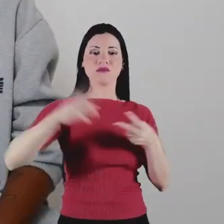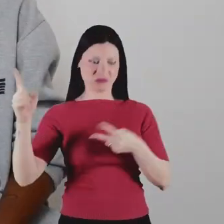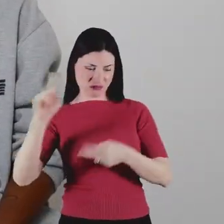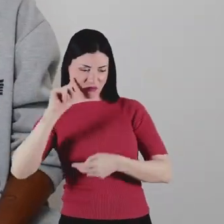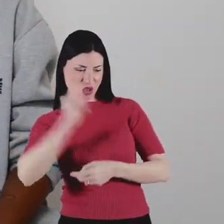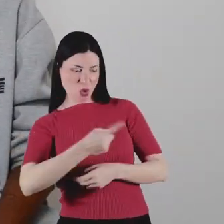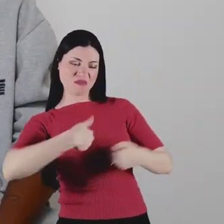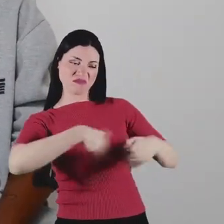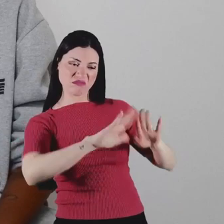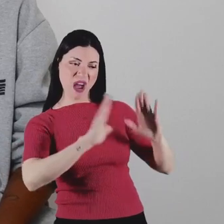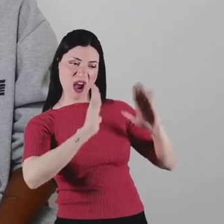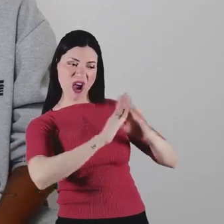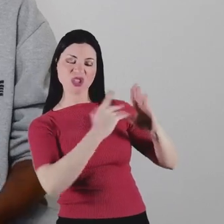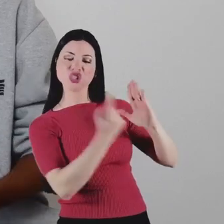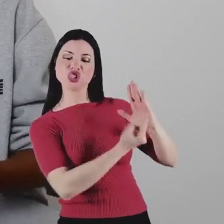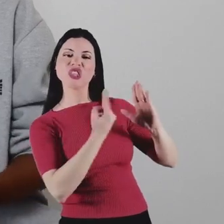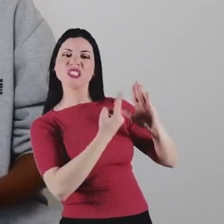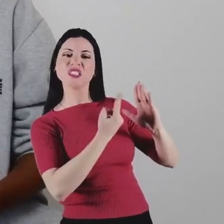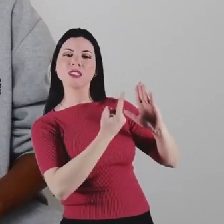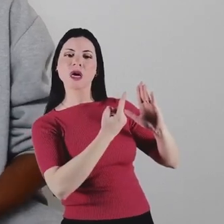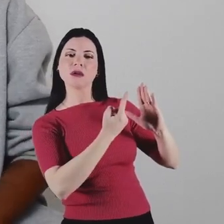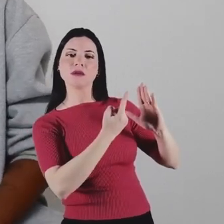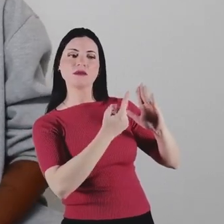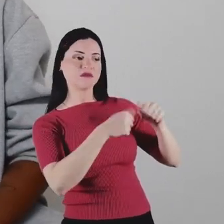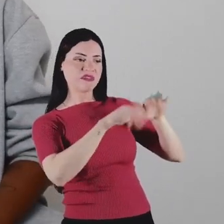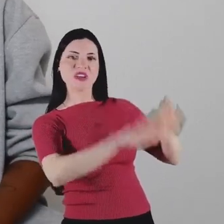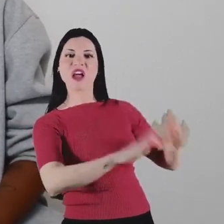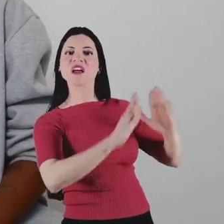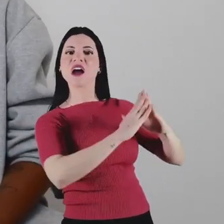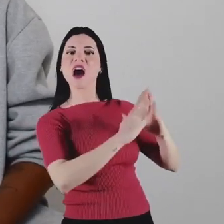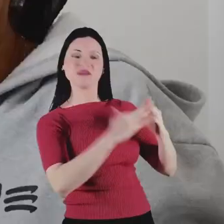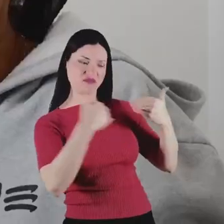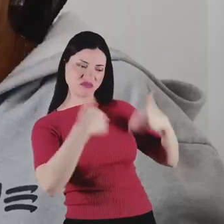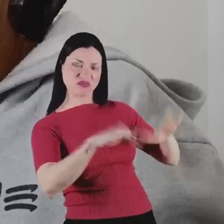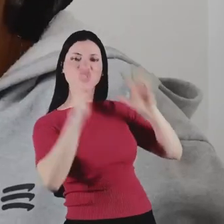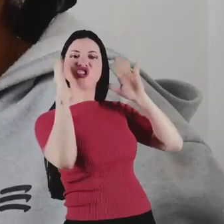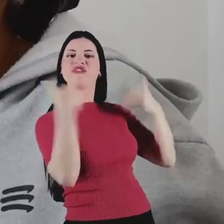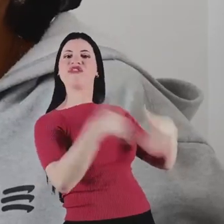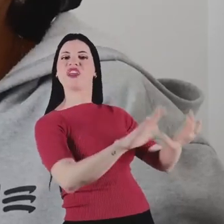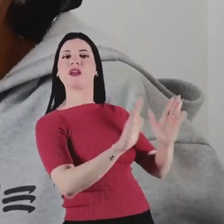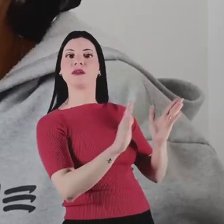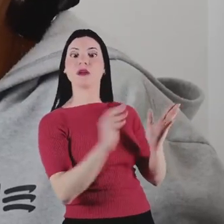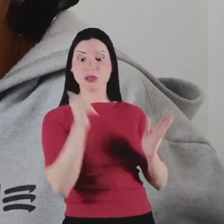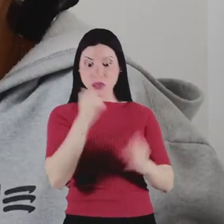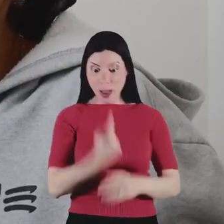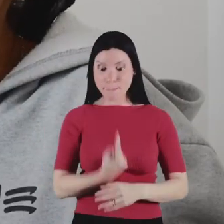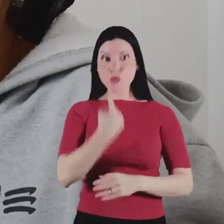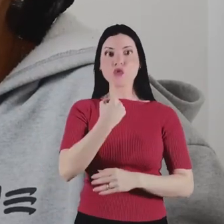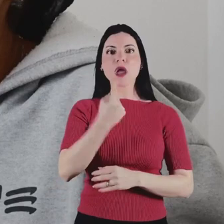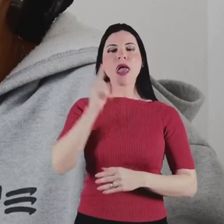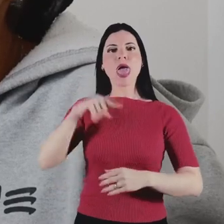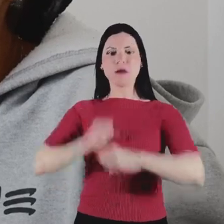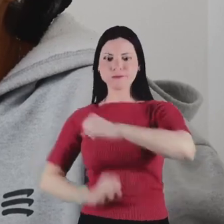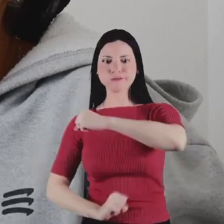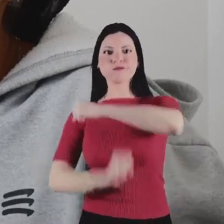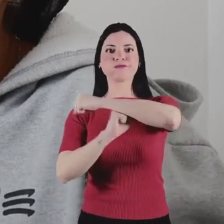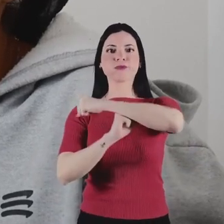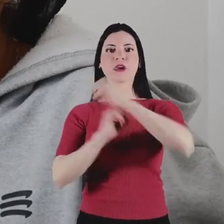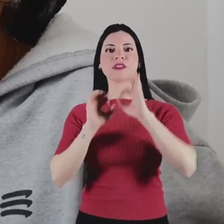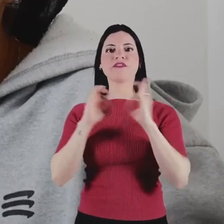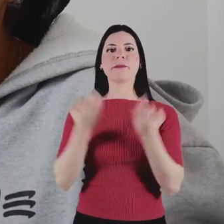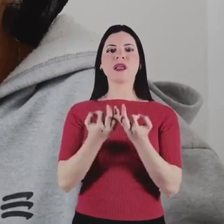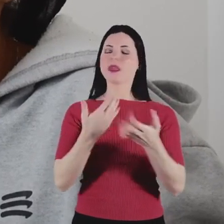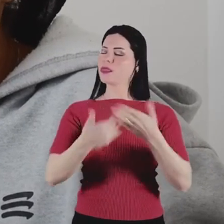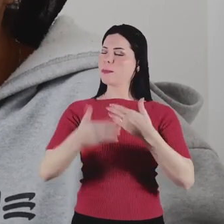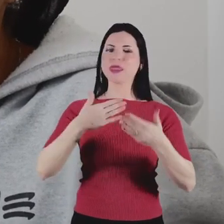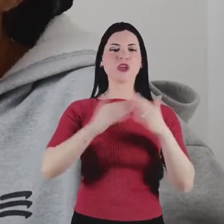eles mandaram ela fazer a quarentena na casa dela sozinha. Tipo, se vira. E a mulher, ela é a pilastra da família, né? Isso é